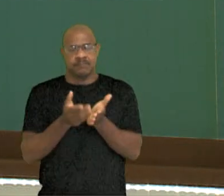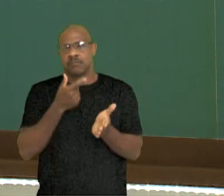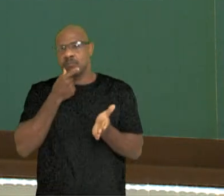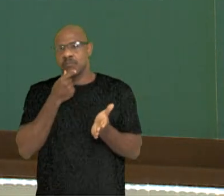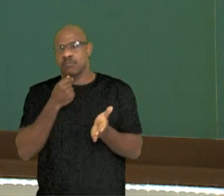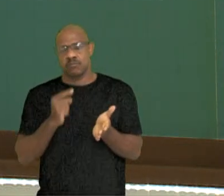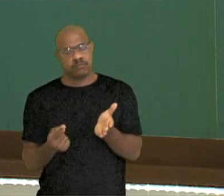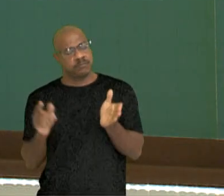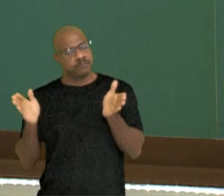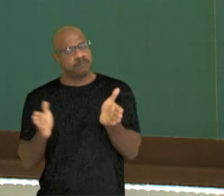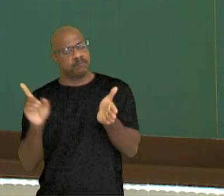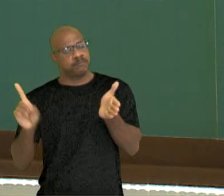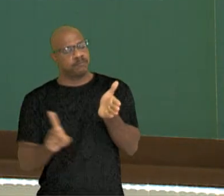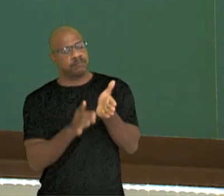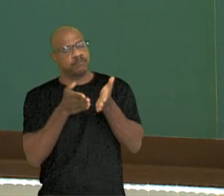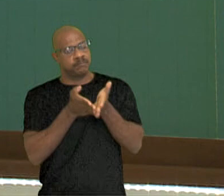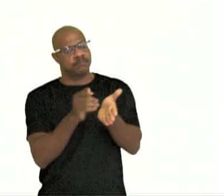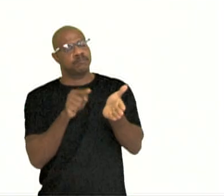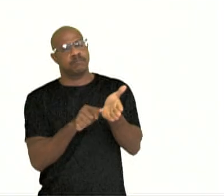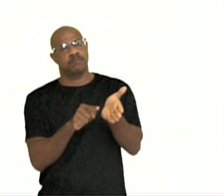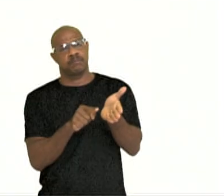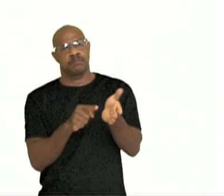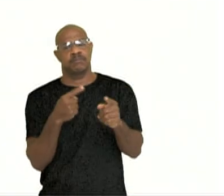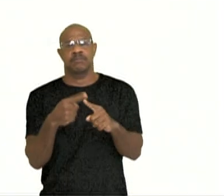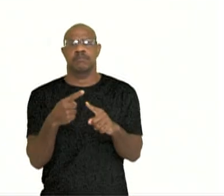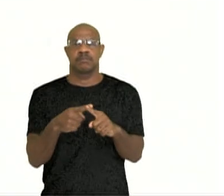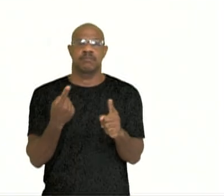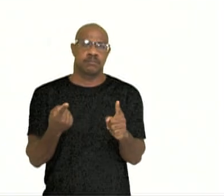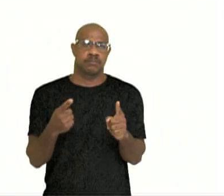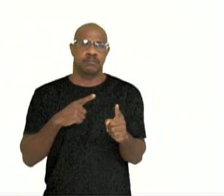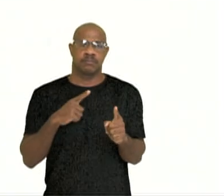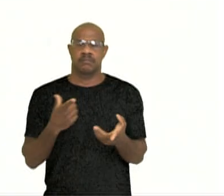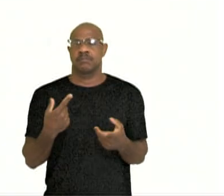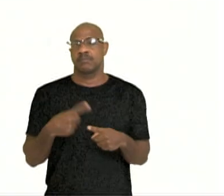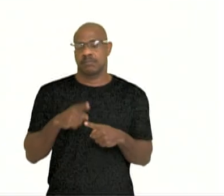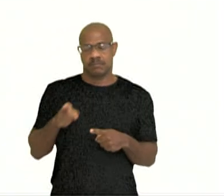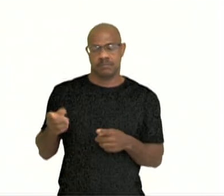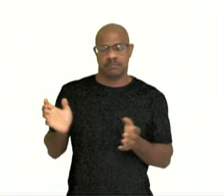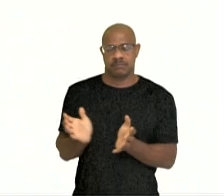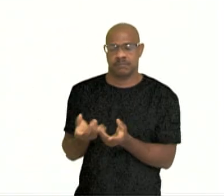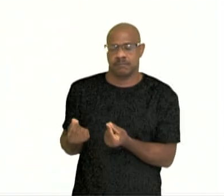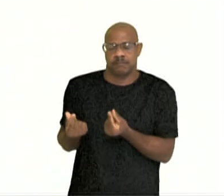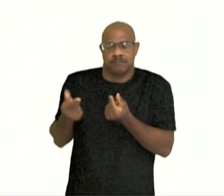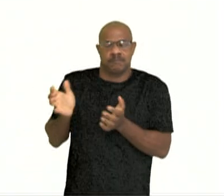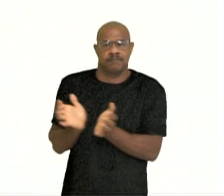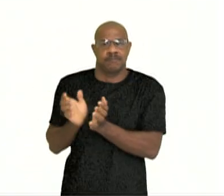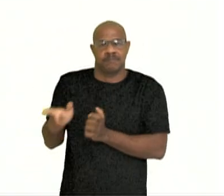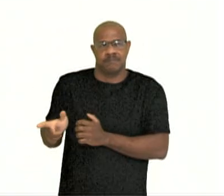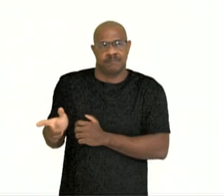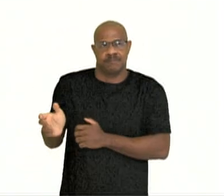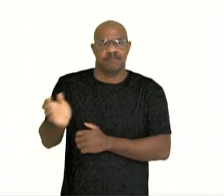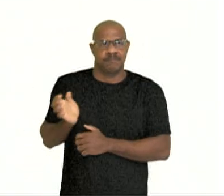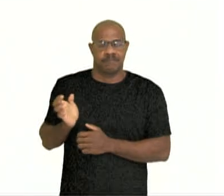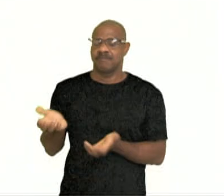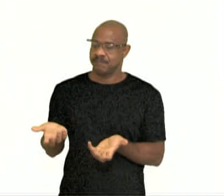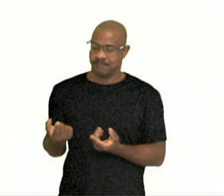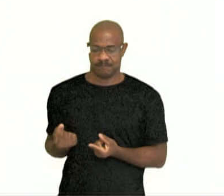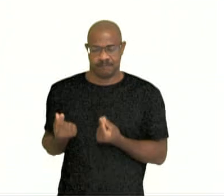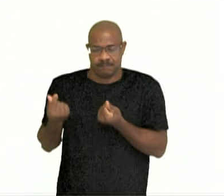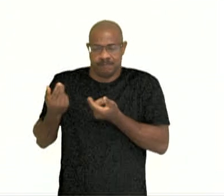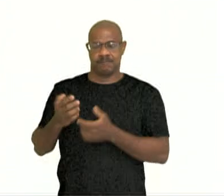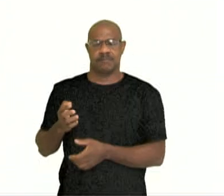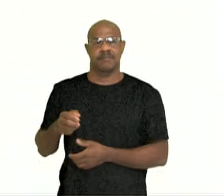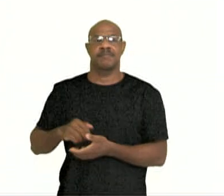barca pelo simples fato dele ser um fidalgo de solar, ou seja, por ele ser da